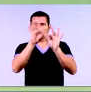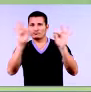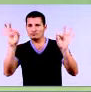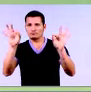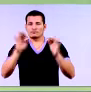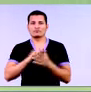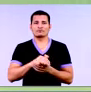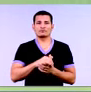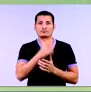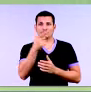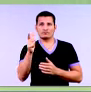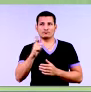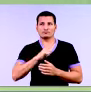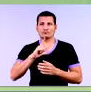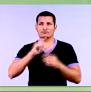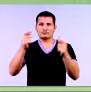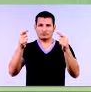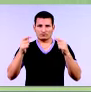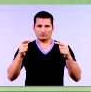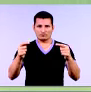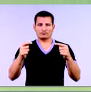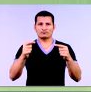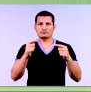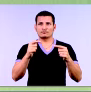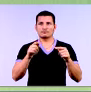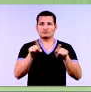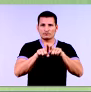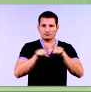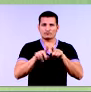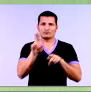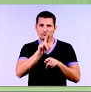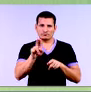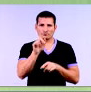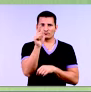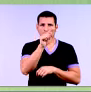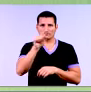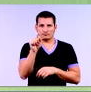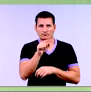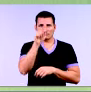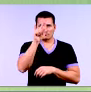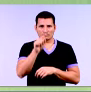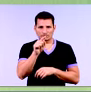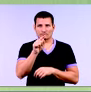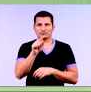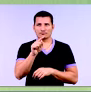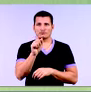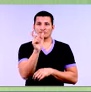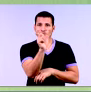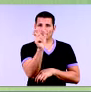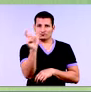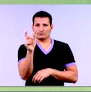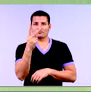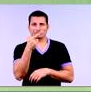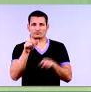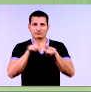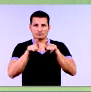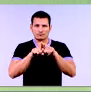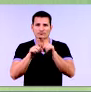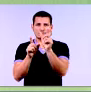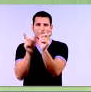nós temos aqui, também utilizando o cifrão e também com duas palavras, olha lá,